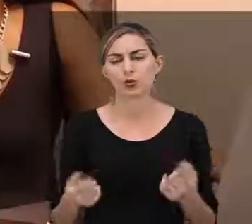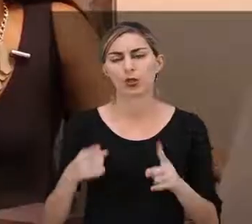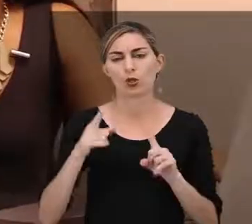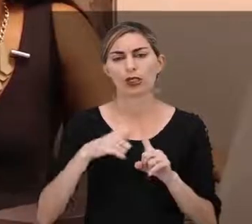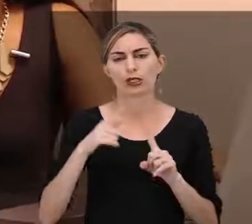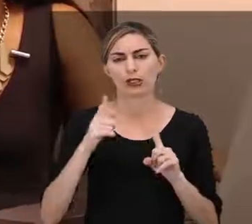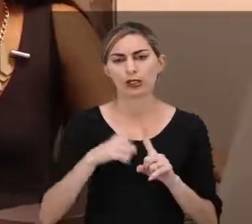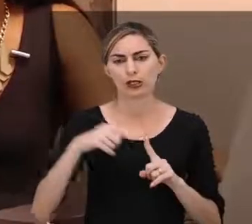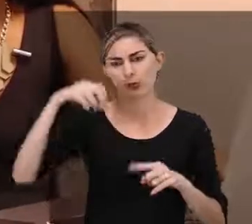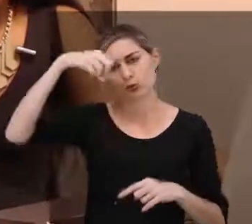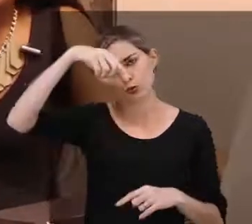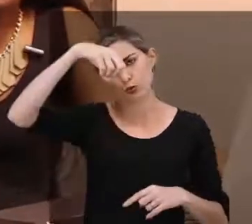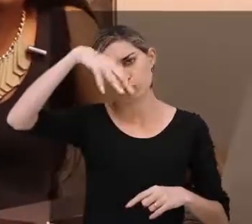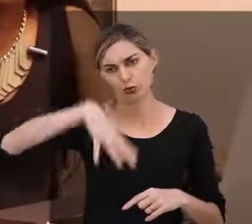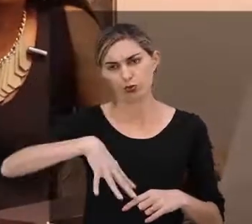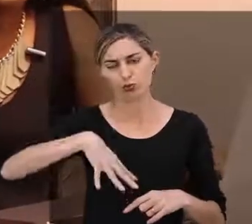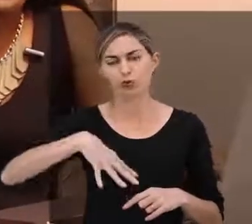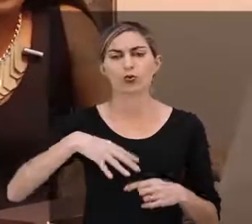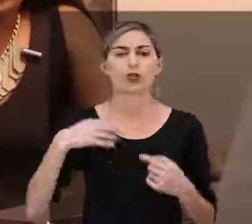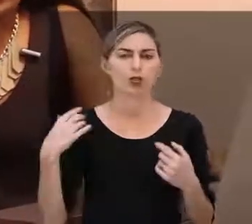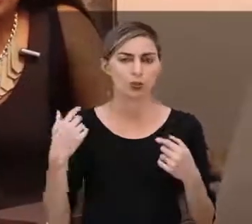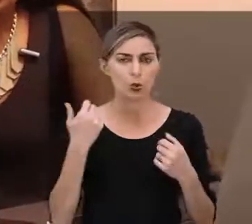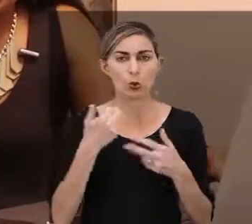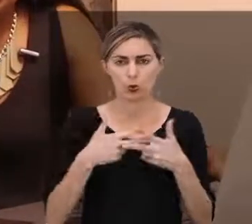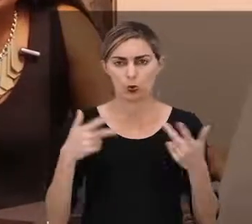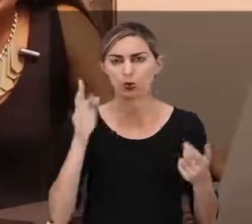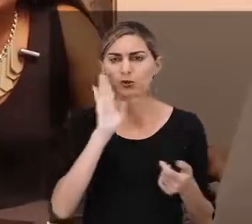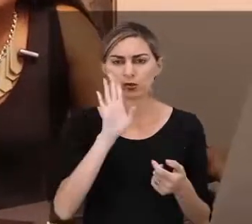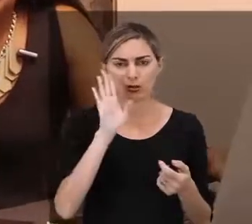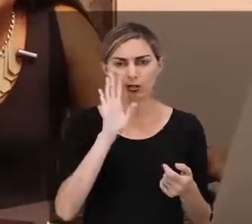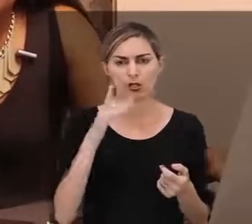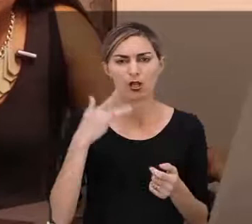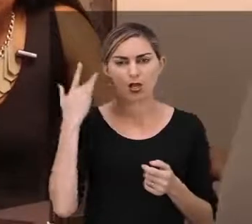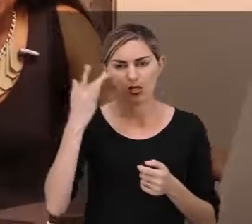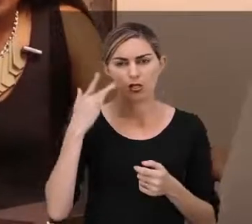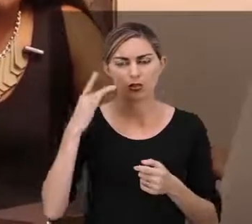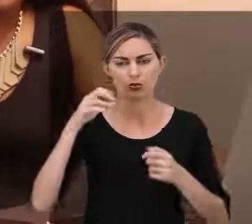gente vai colocar. Uma coisa muito legal que eu acho da